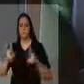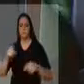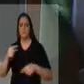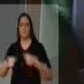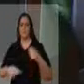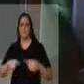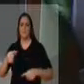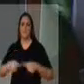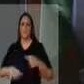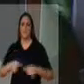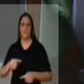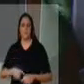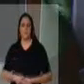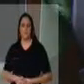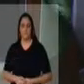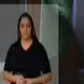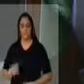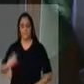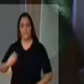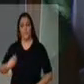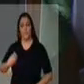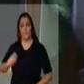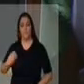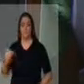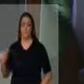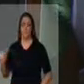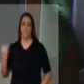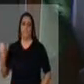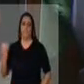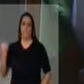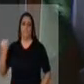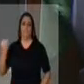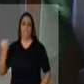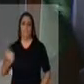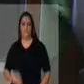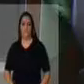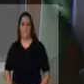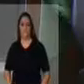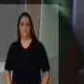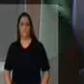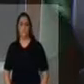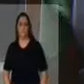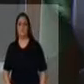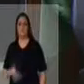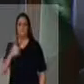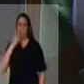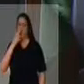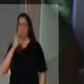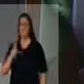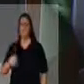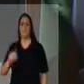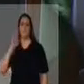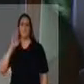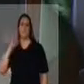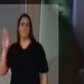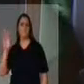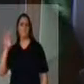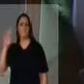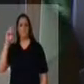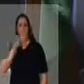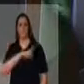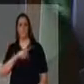pessoas como algo essencial. Me parece que esse é o desafio principal que nós devemos